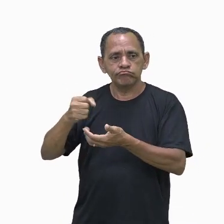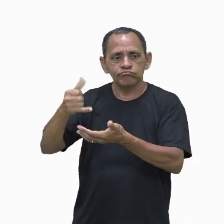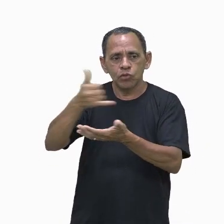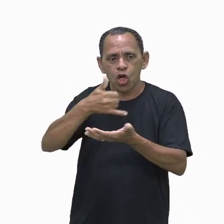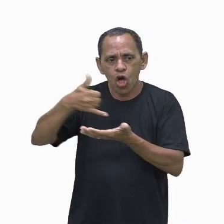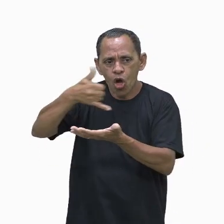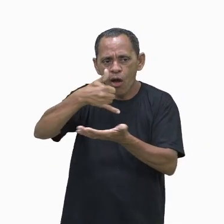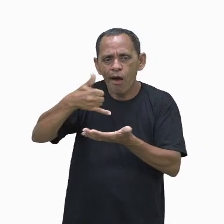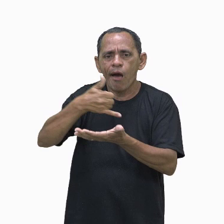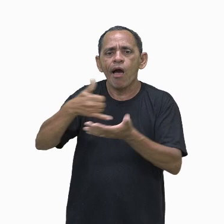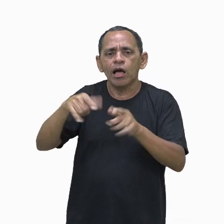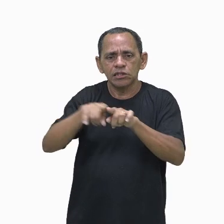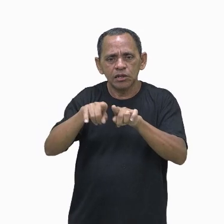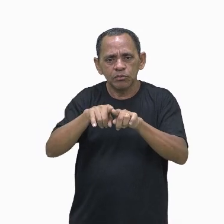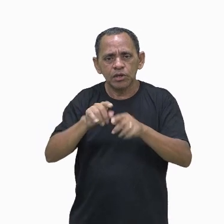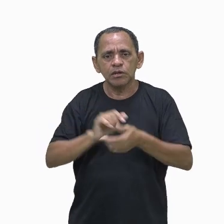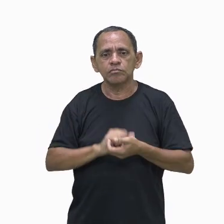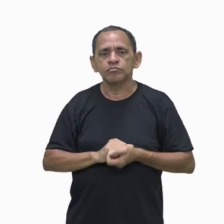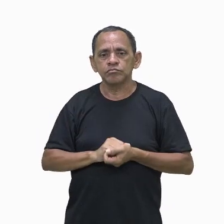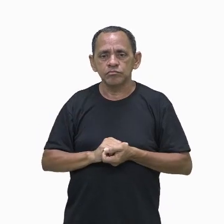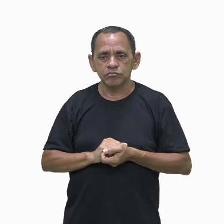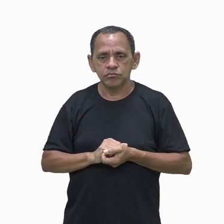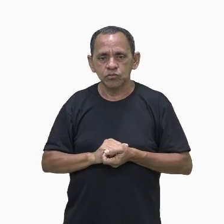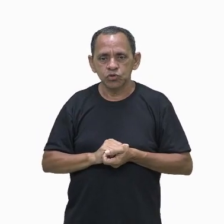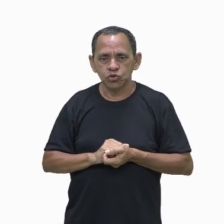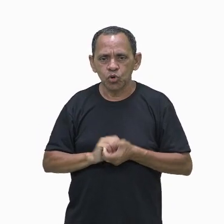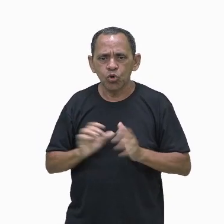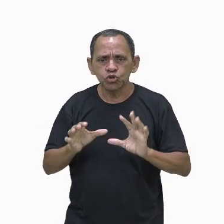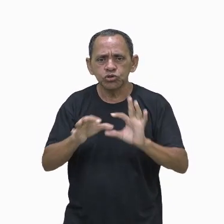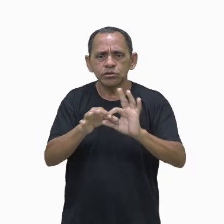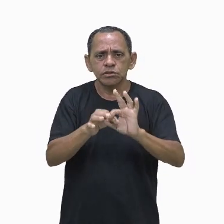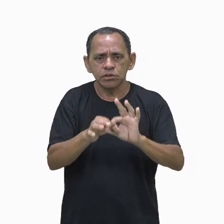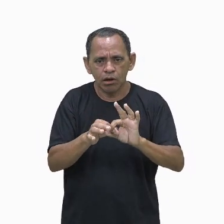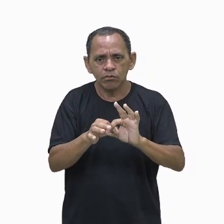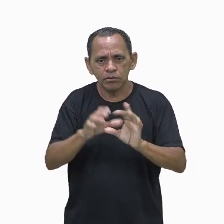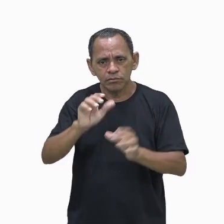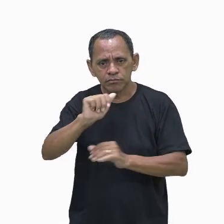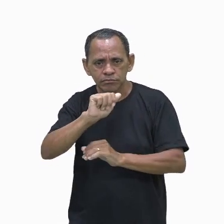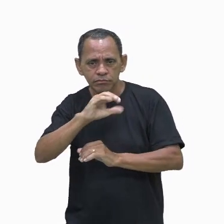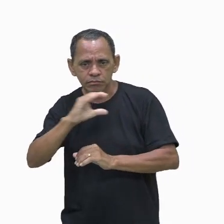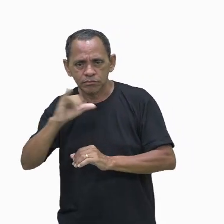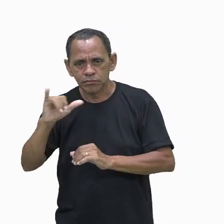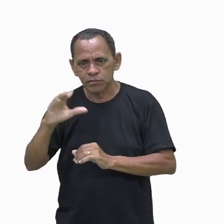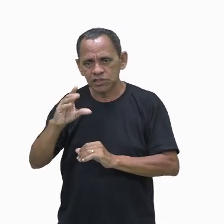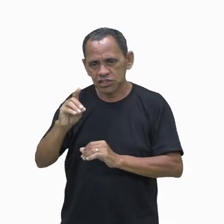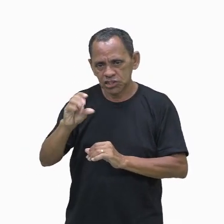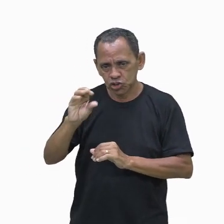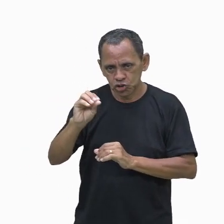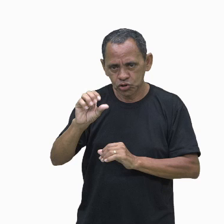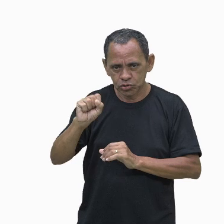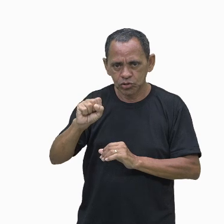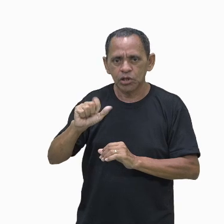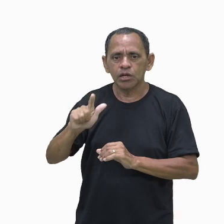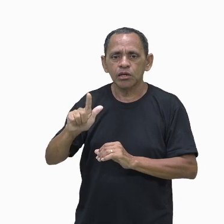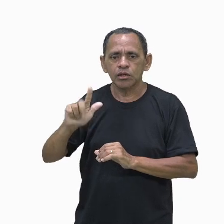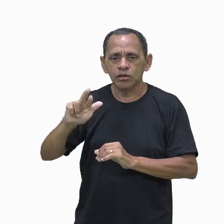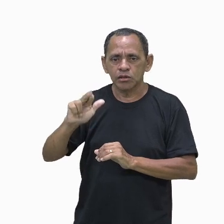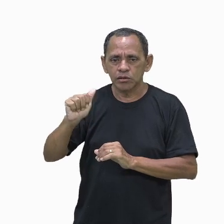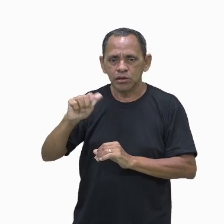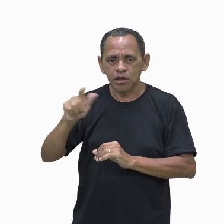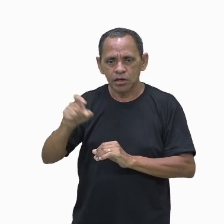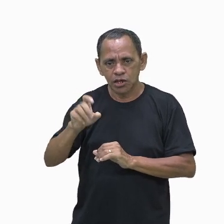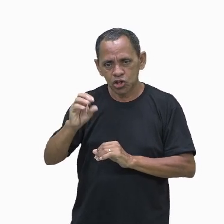a partir da associação entre ácidos graxo e álcool, né, tais como óleos e gorduras.